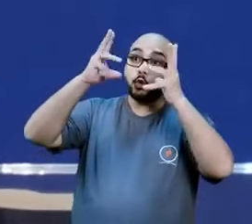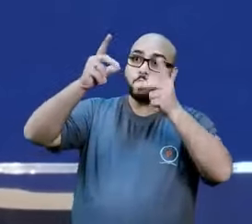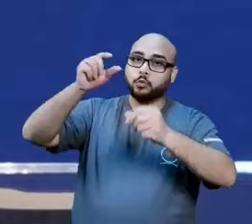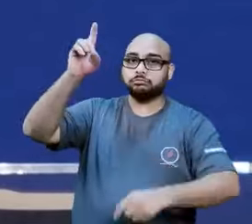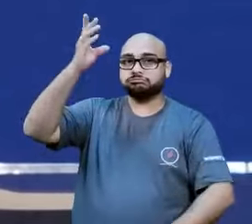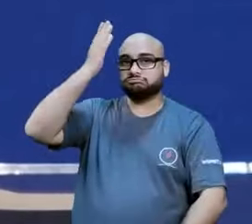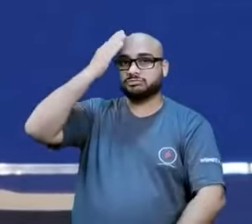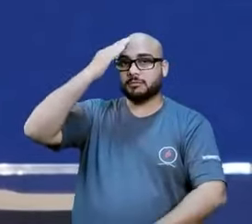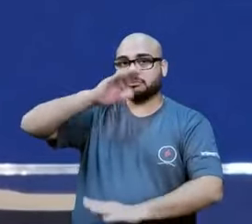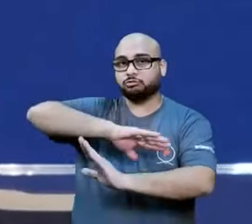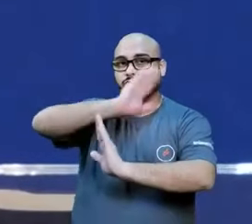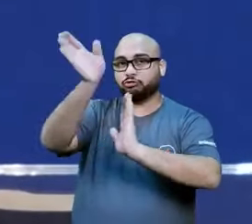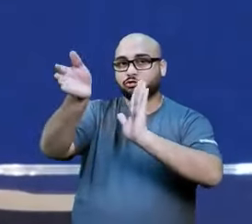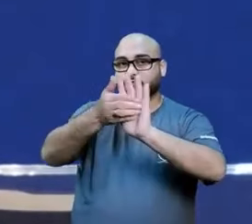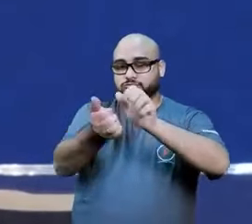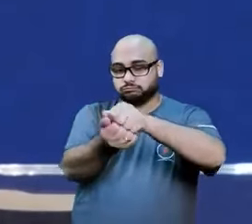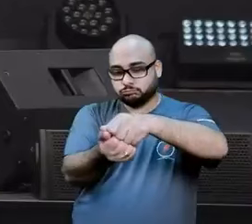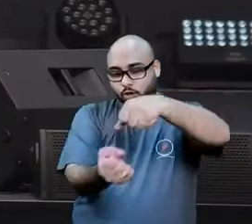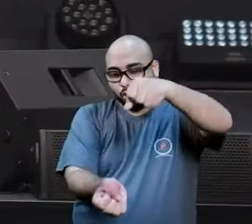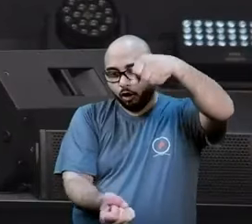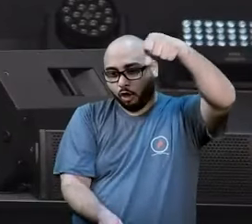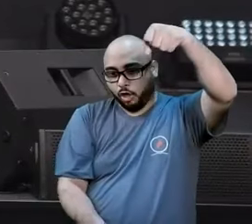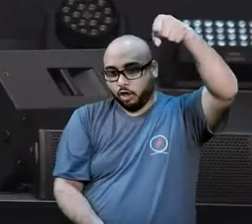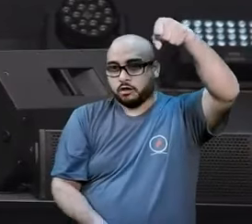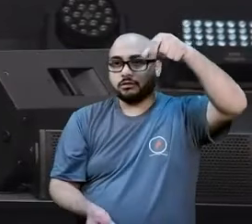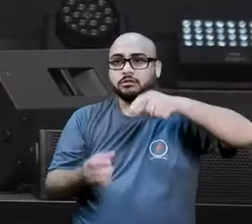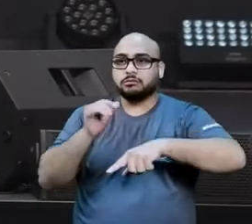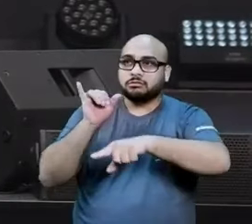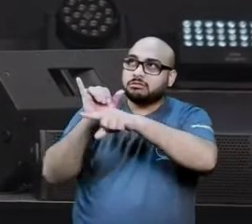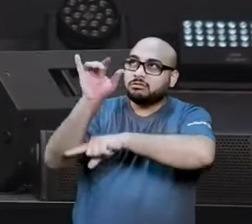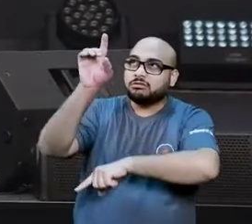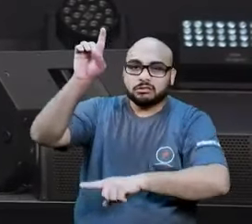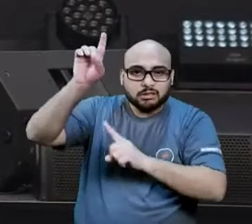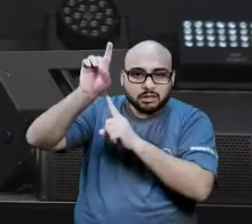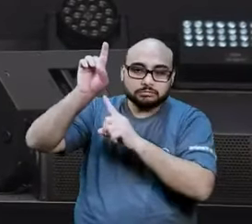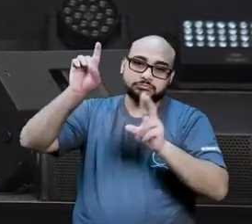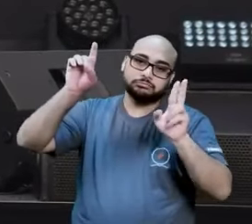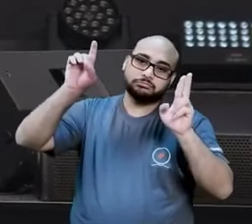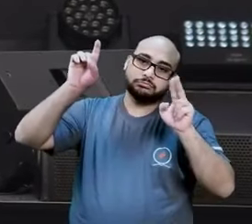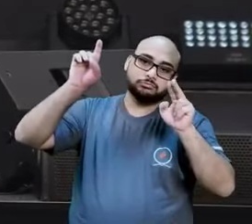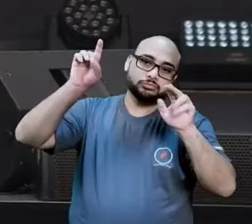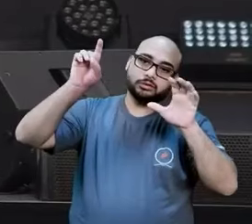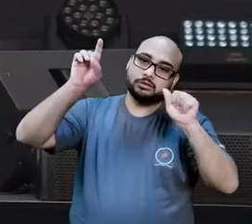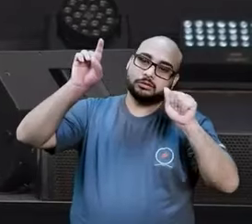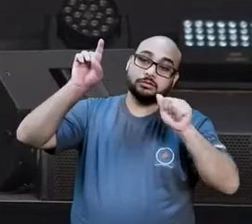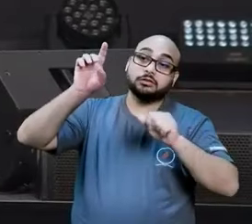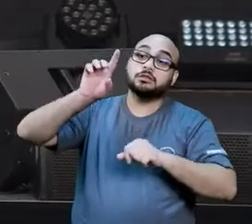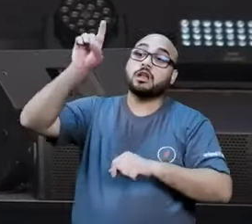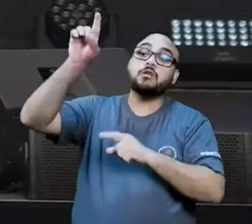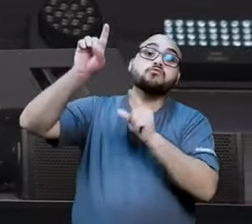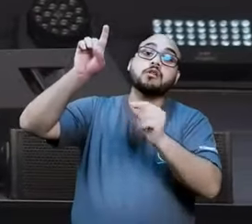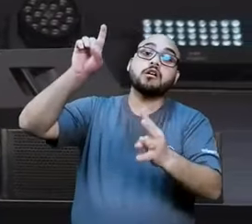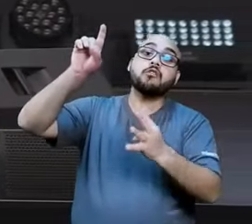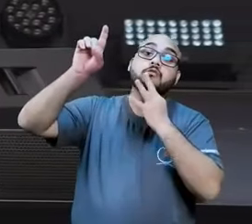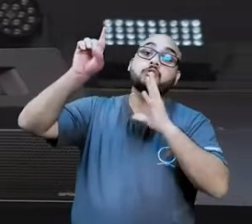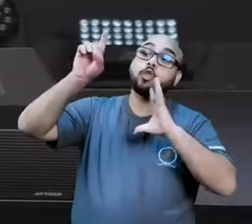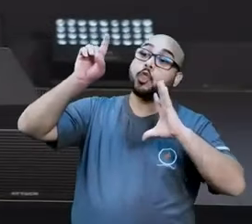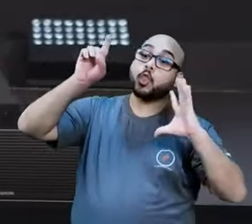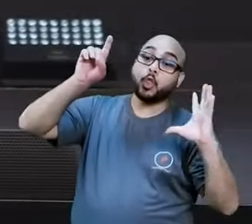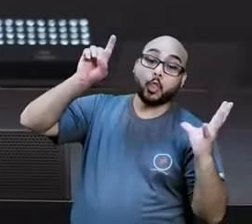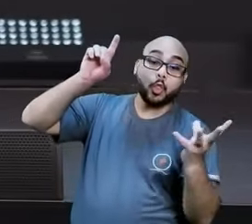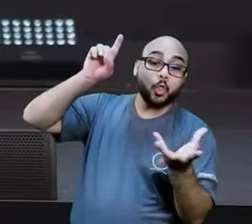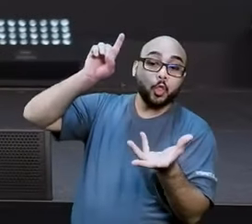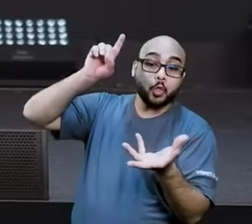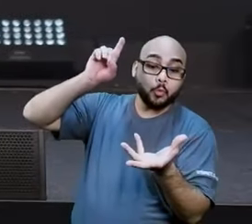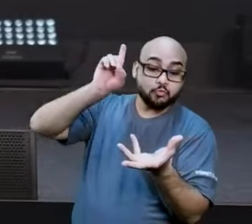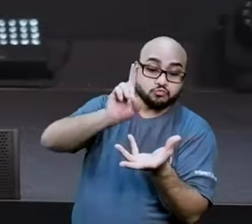de dar conta ninguém engana a Deus Deus conhece tudo e como Deus é onisciente